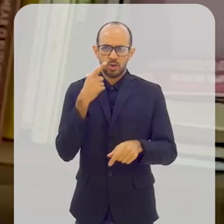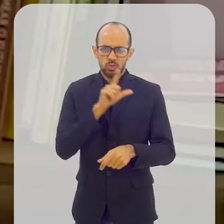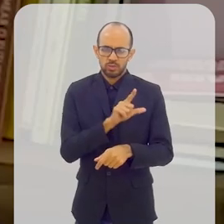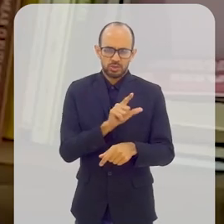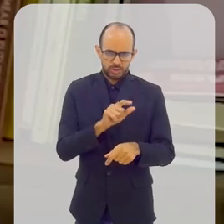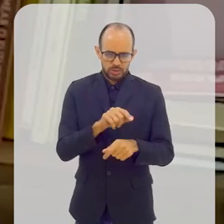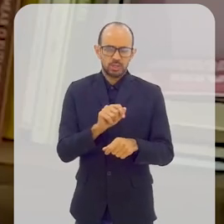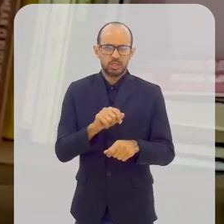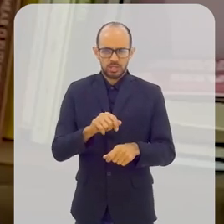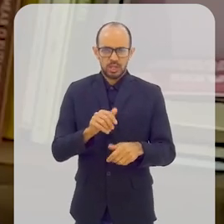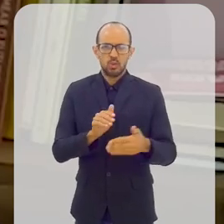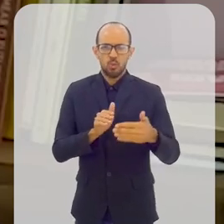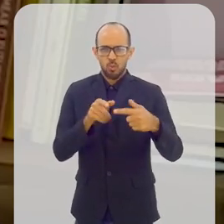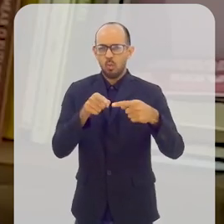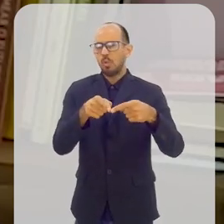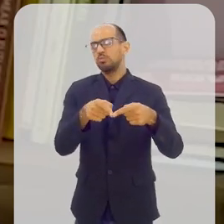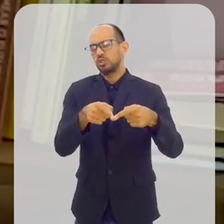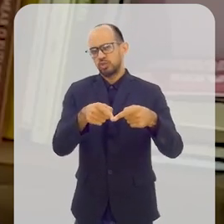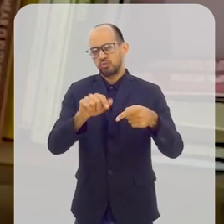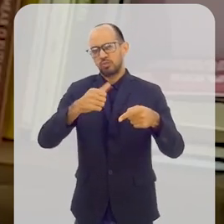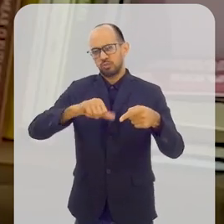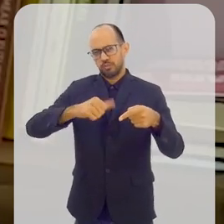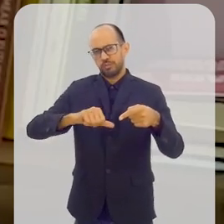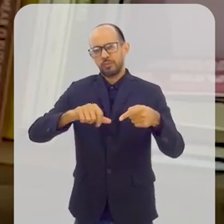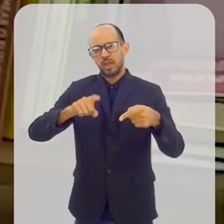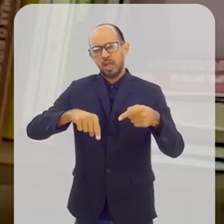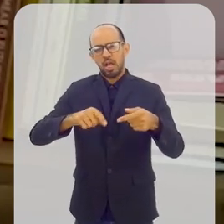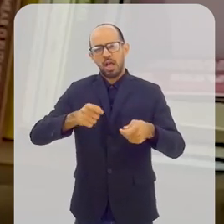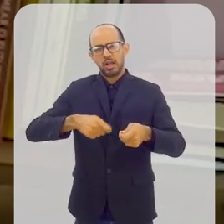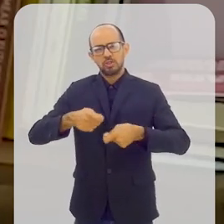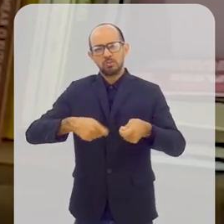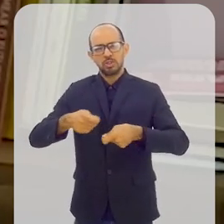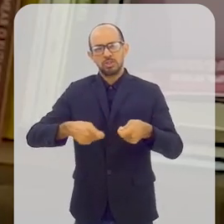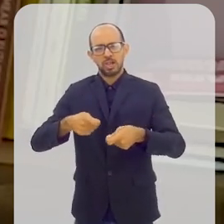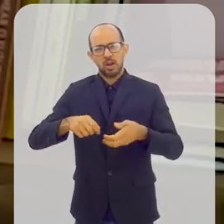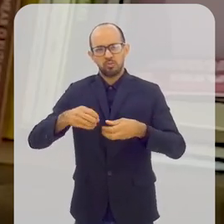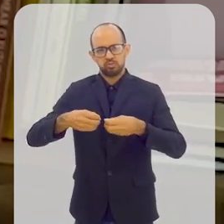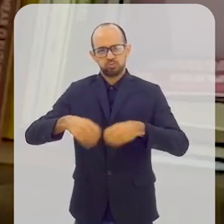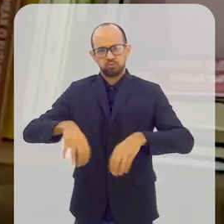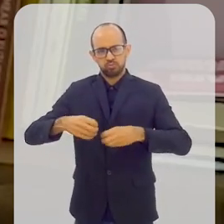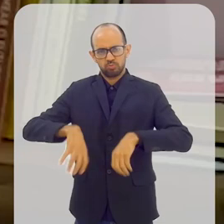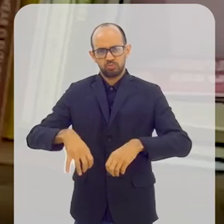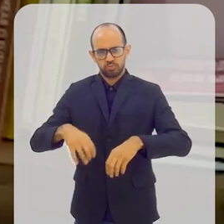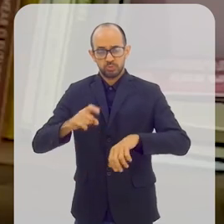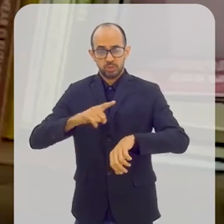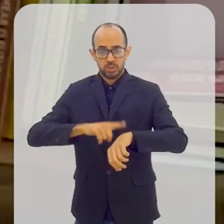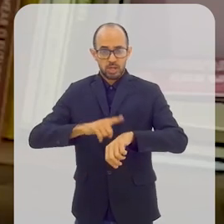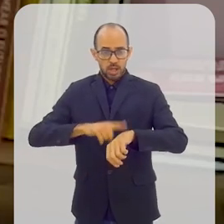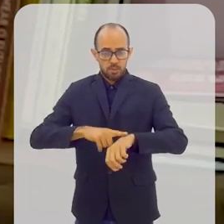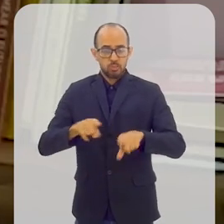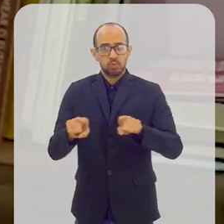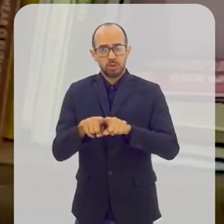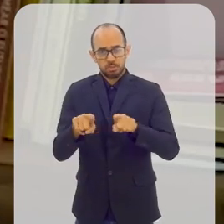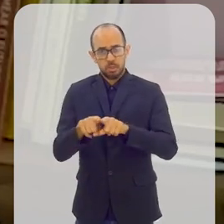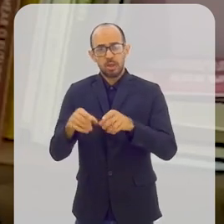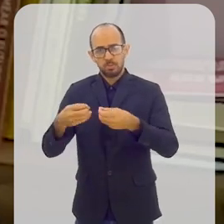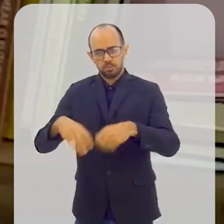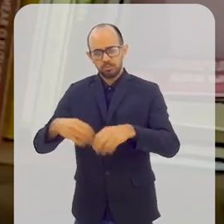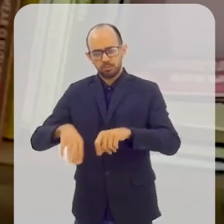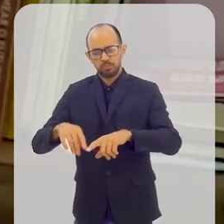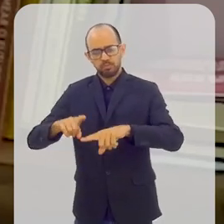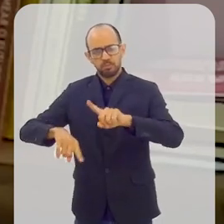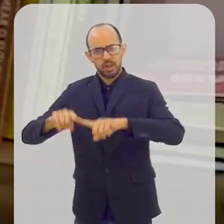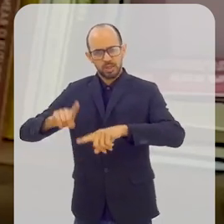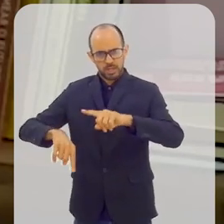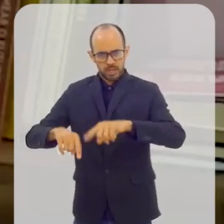você chegar à qualidade, é a gestão do desperdício. Do desperdício de tempo nos processos e desperdício